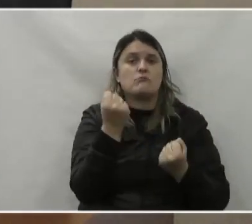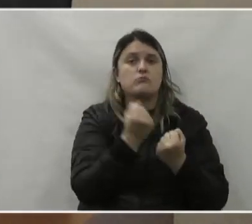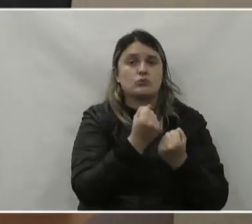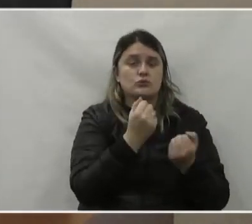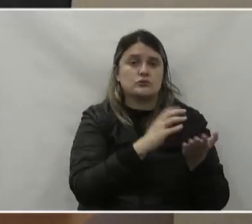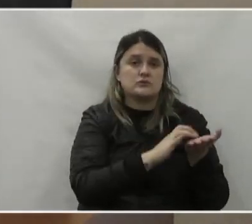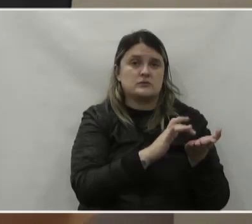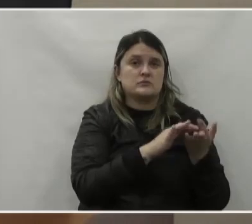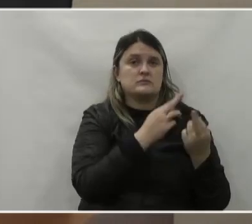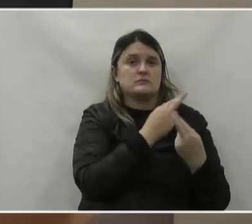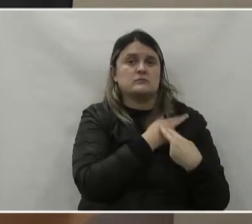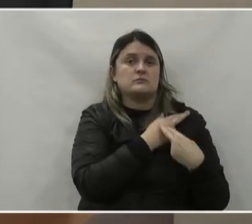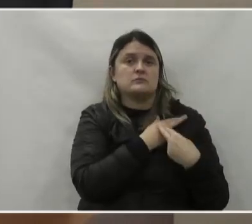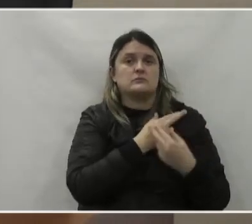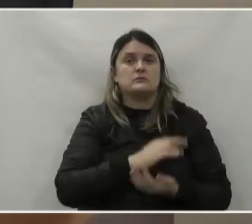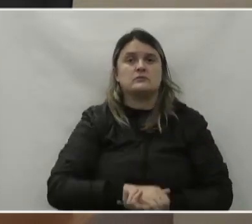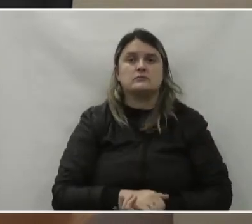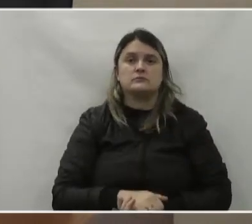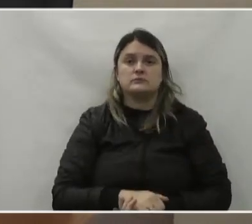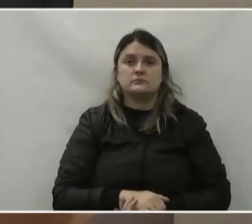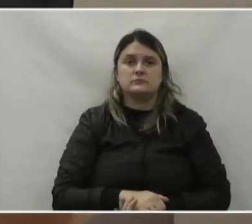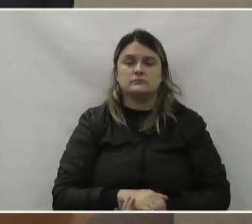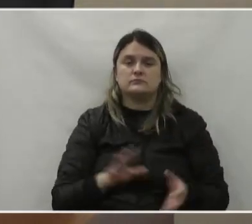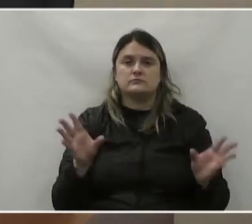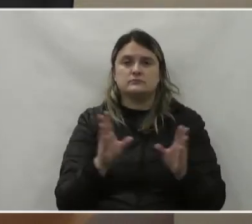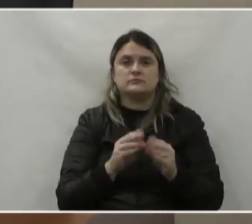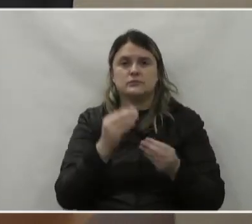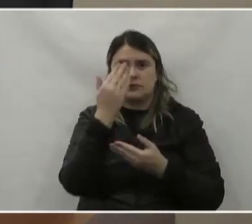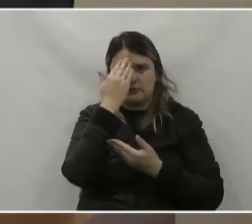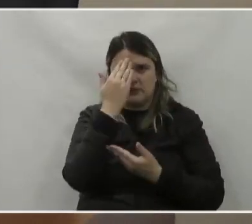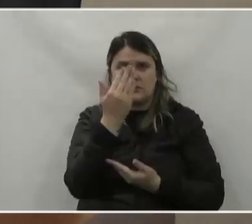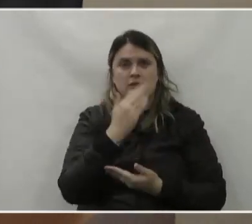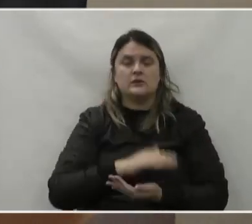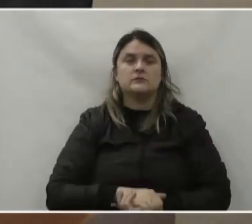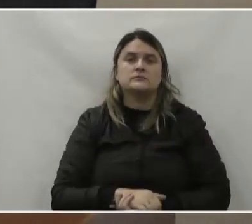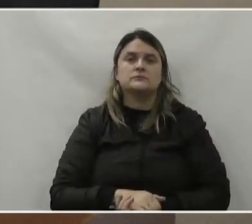secretaria competente. Por hoje é só, senhor presidente. Boa noite.